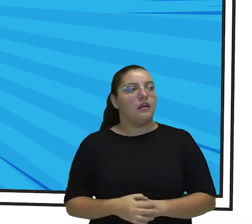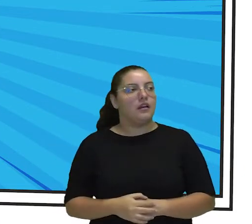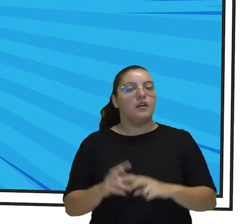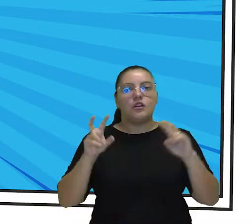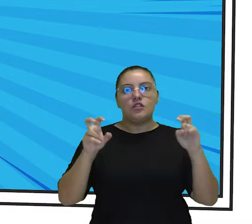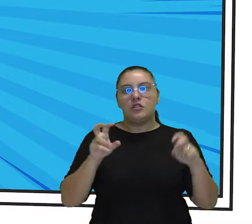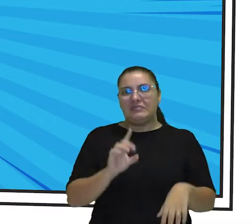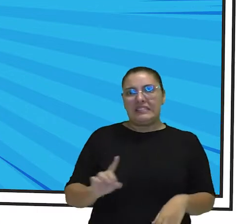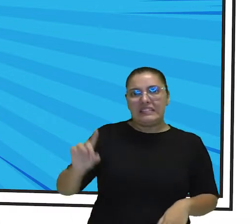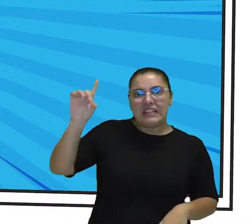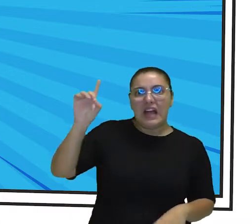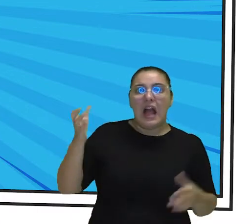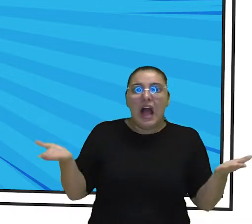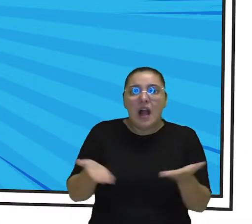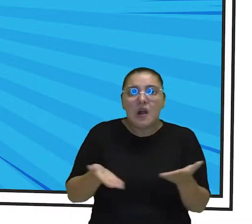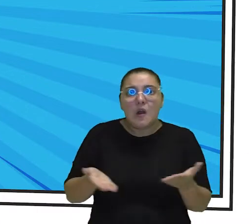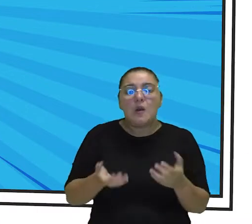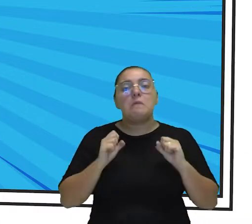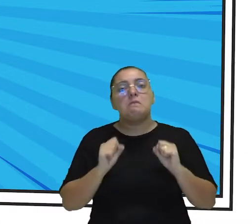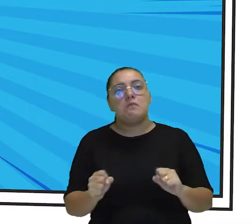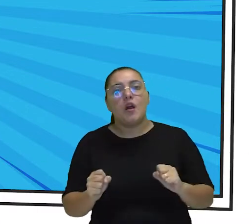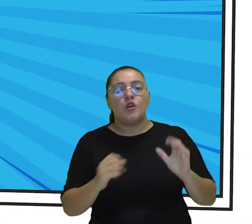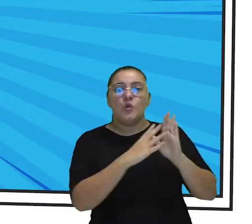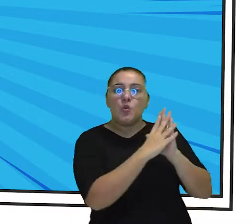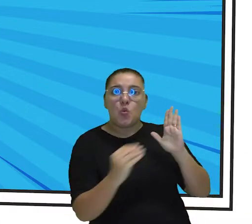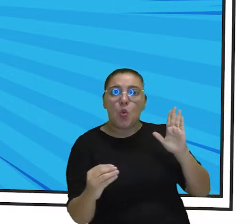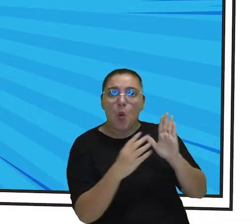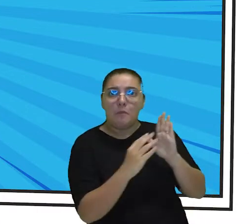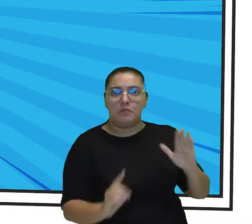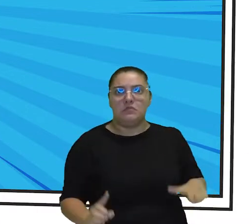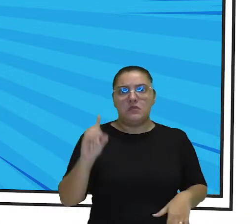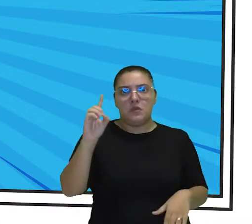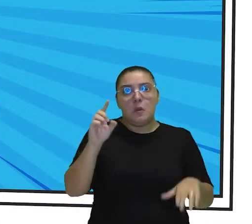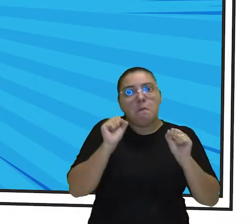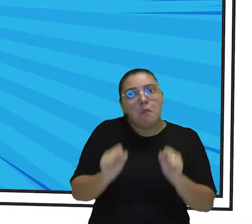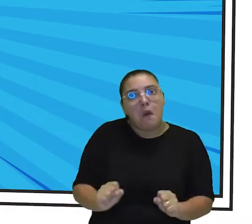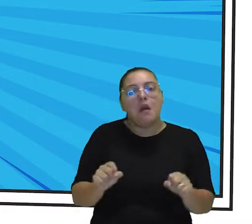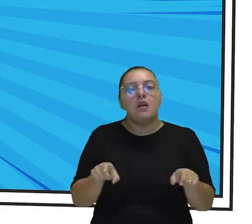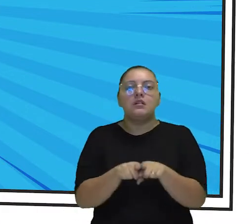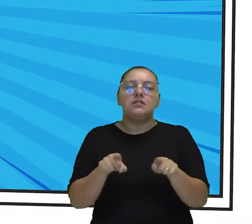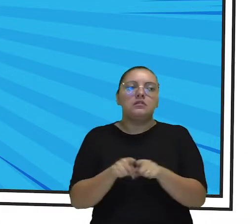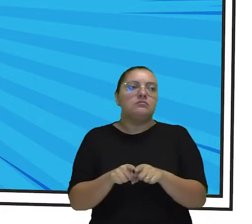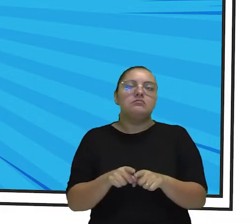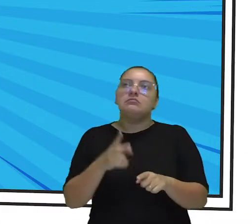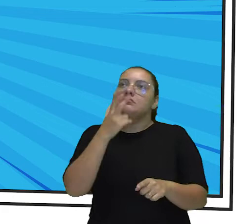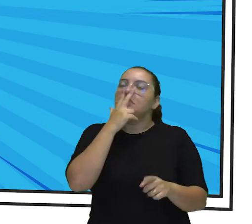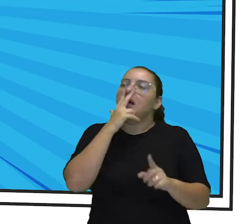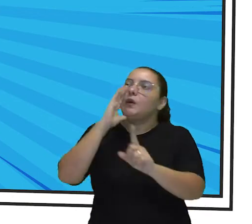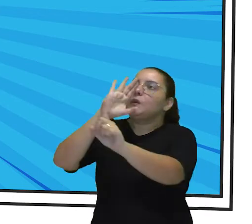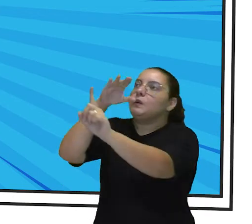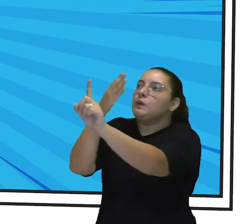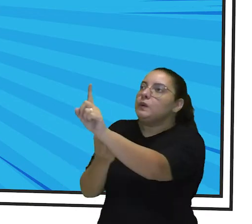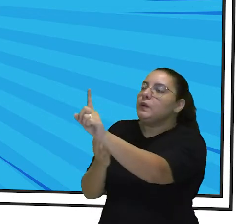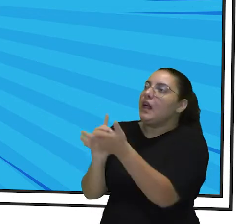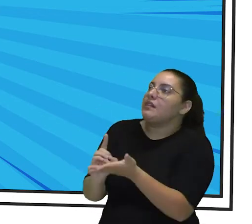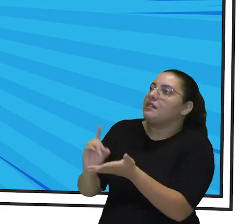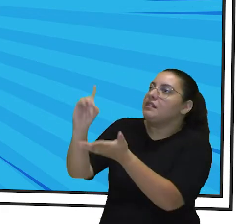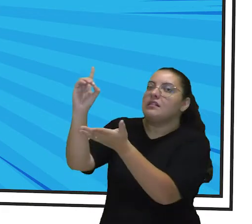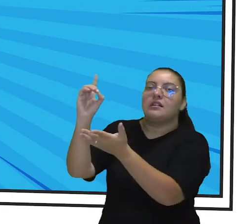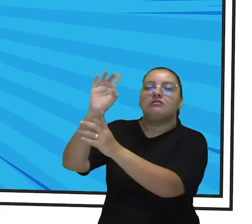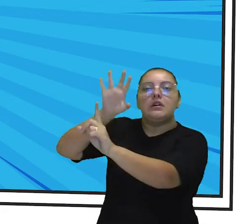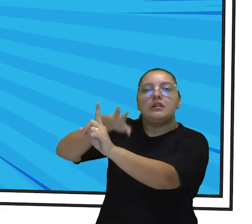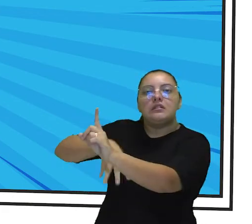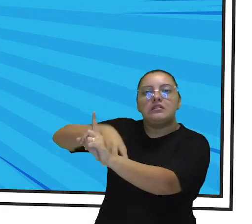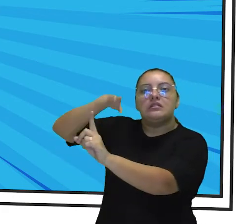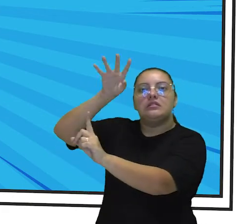divino, mas o homem agora ele pode imitar a Deus. Então ele é tão divino quanto o próprio Deus que lhe criou. E